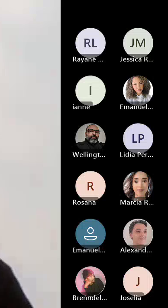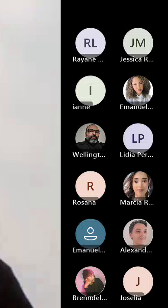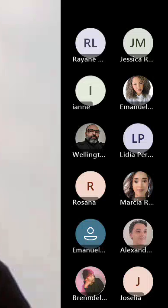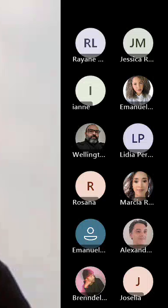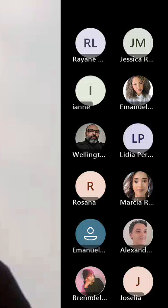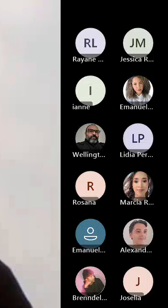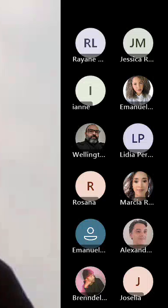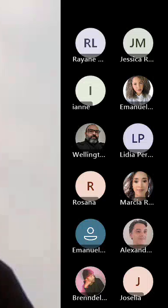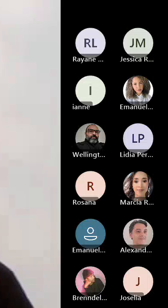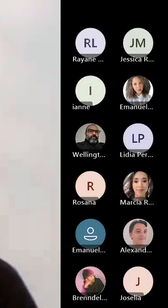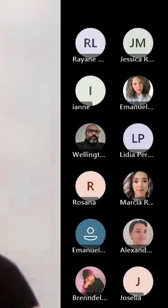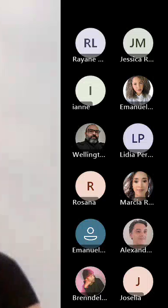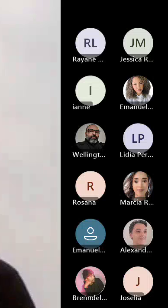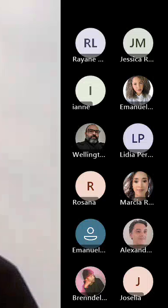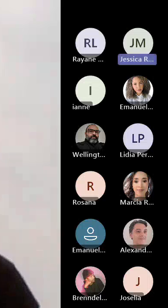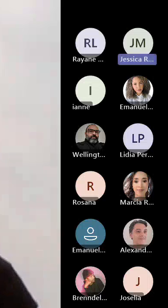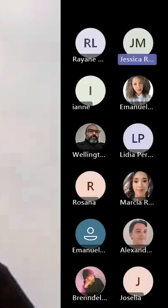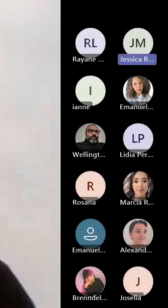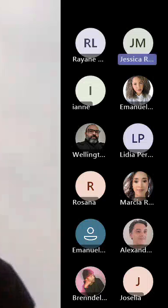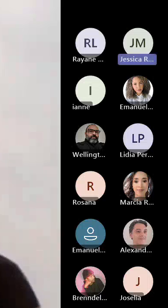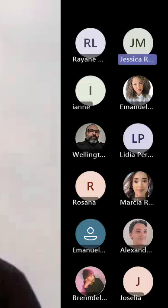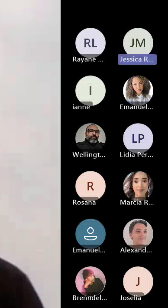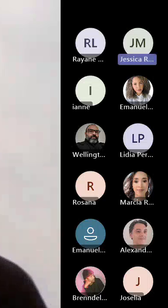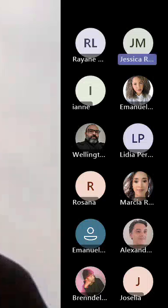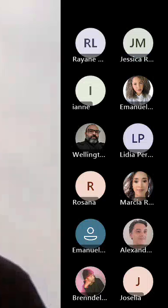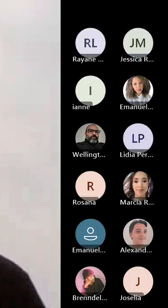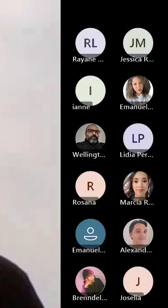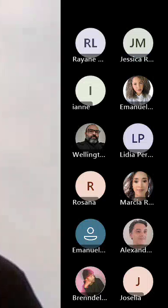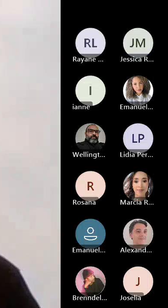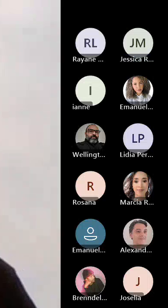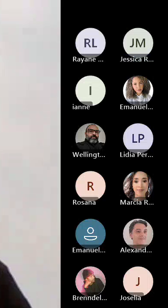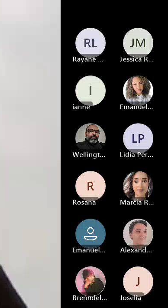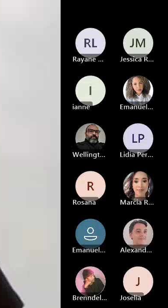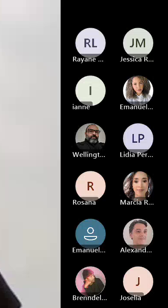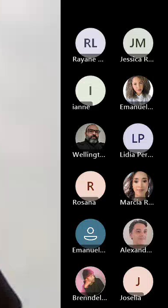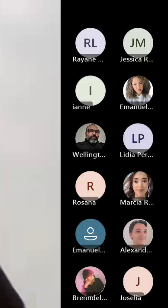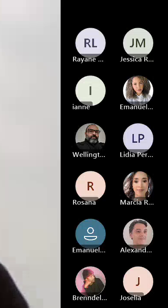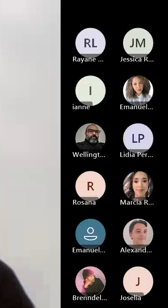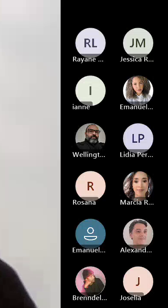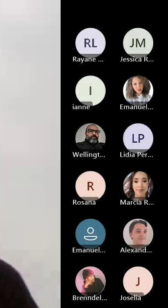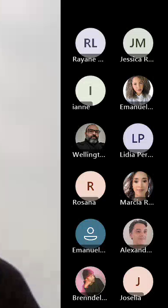respondendo a primeira questão. Sim, obrigada.